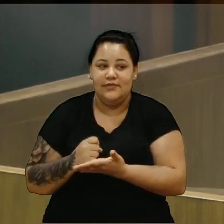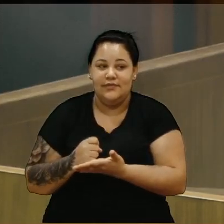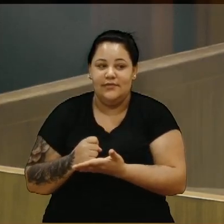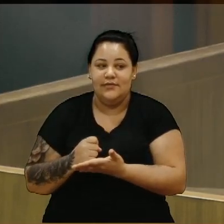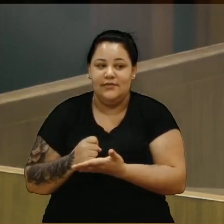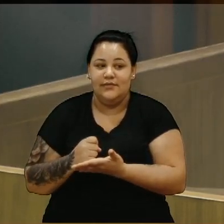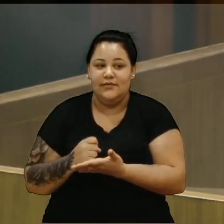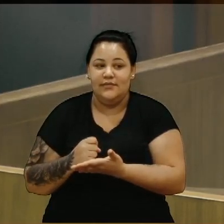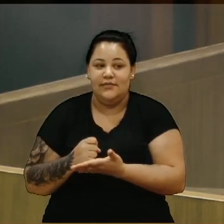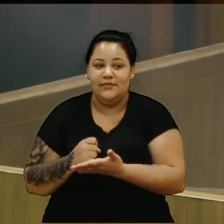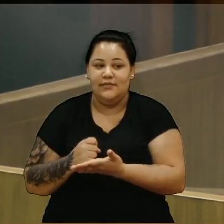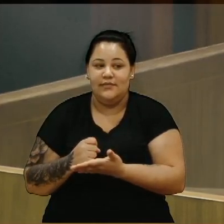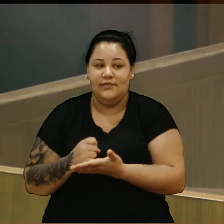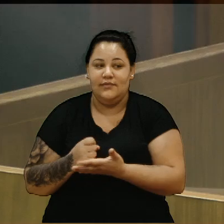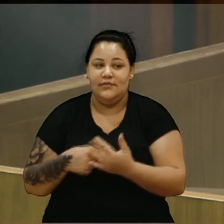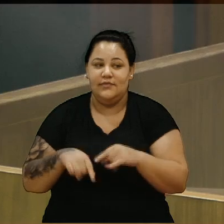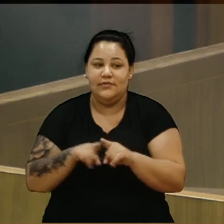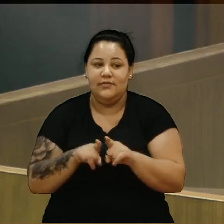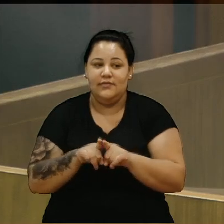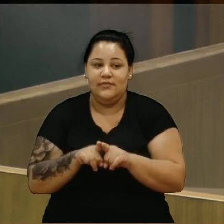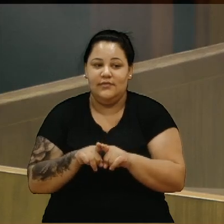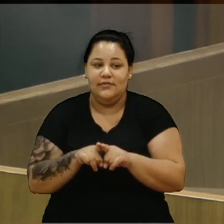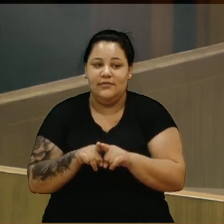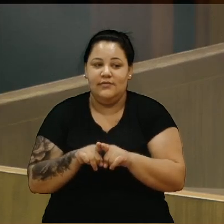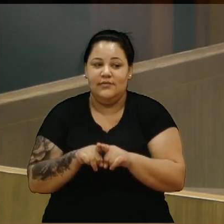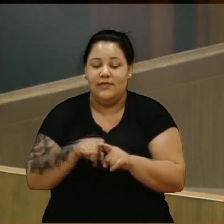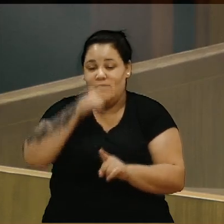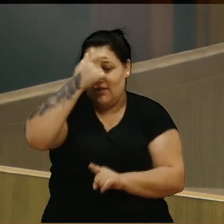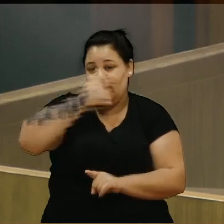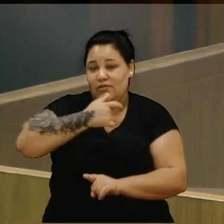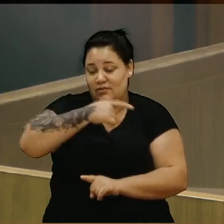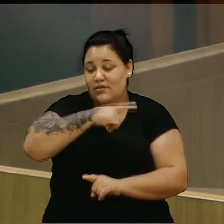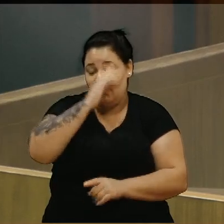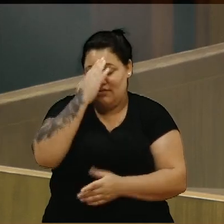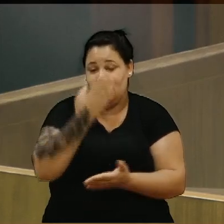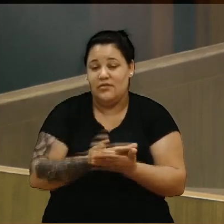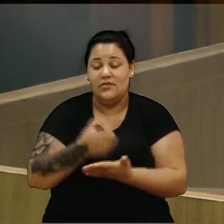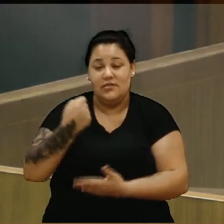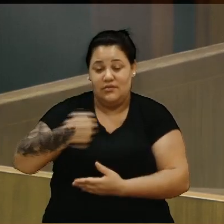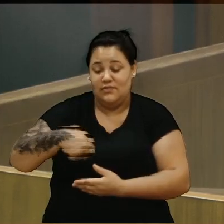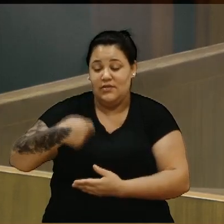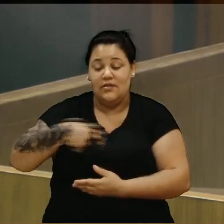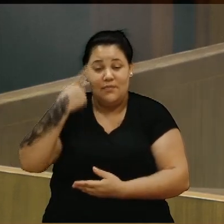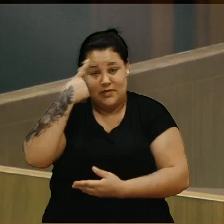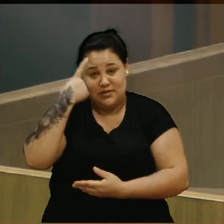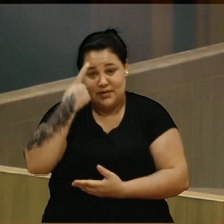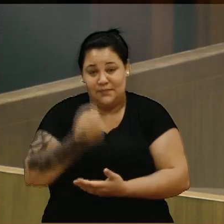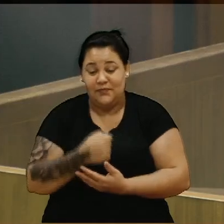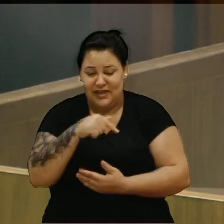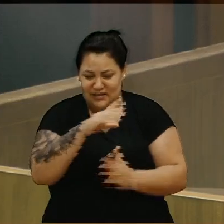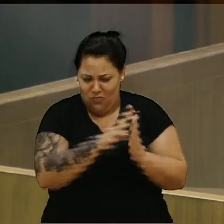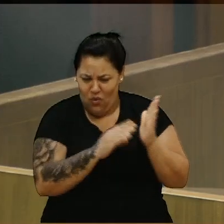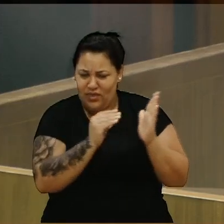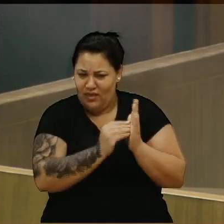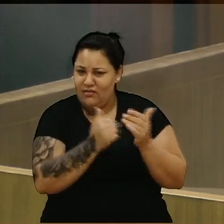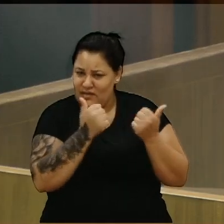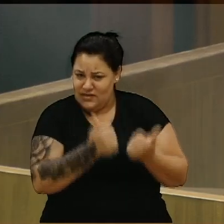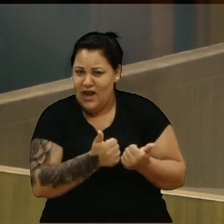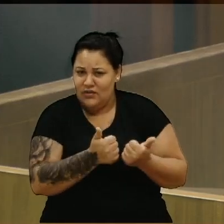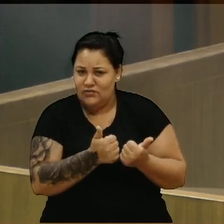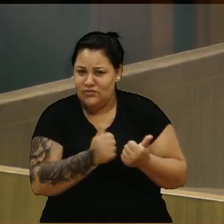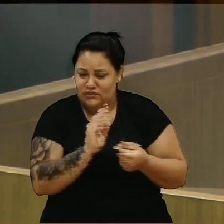aconteça. Mas aí, acredito que essa frente parlamentar precisa servir também para pensar. Esse modelo, ele vem dando certo na nossa